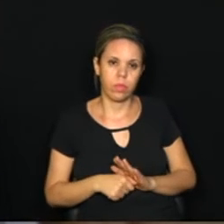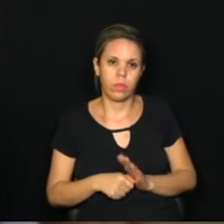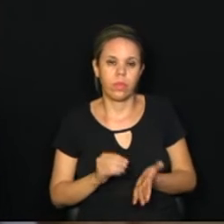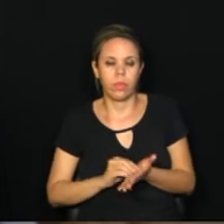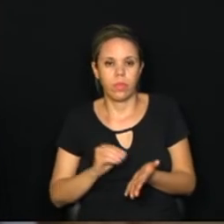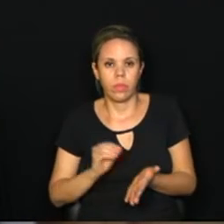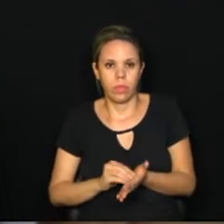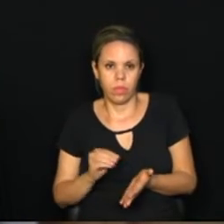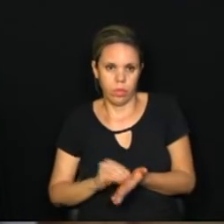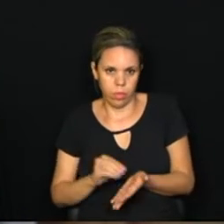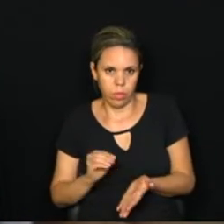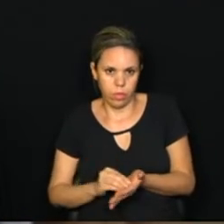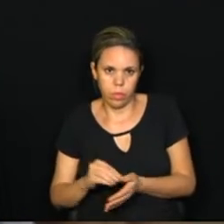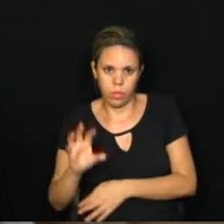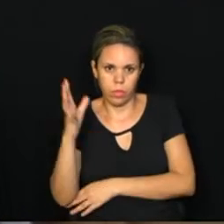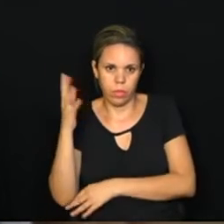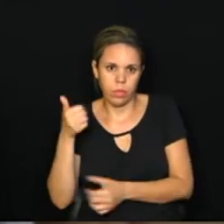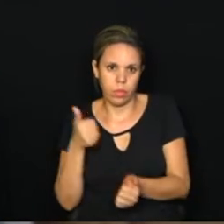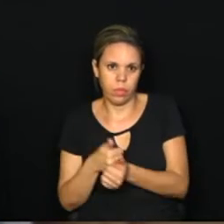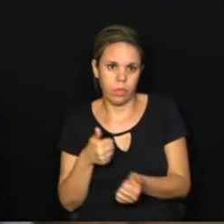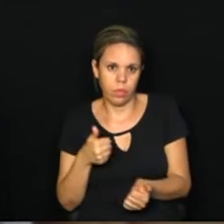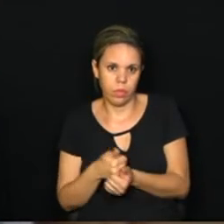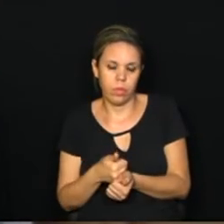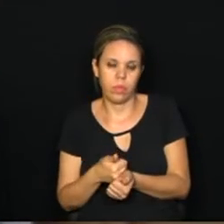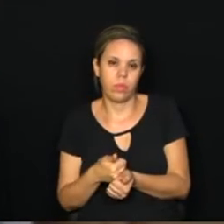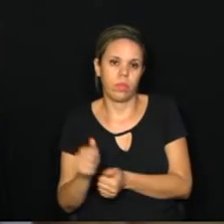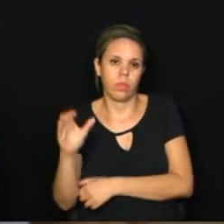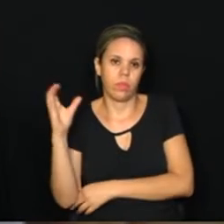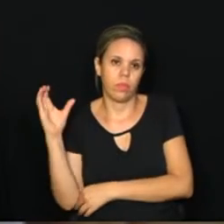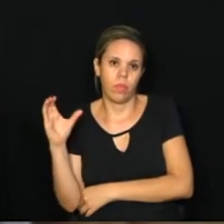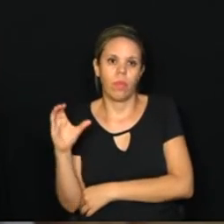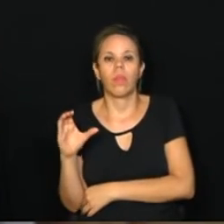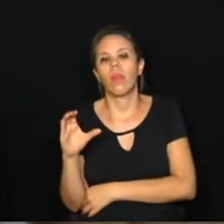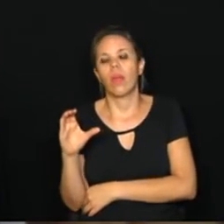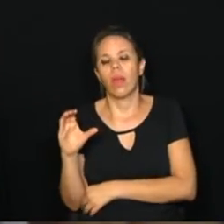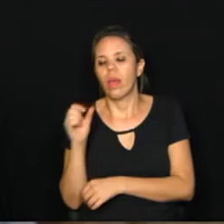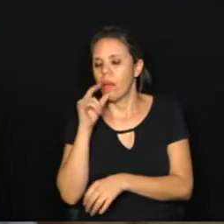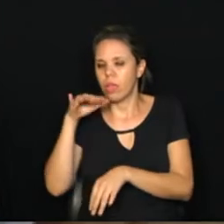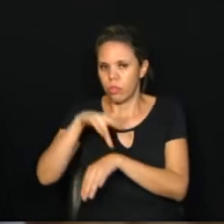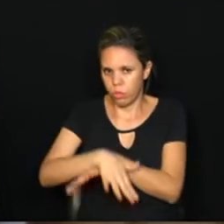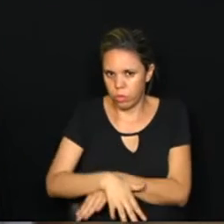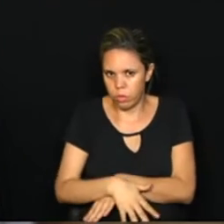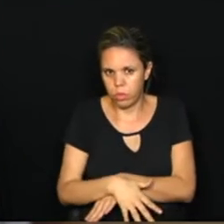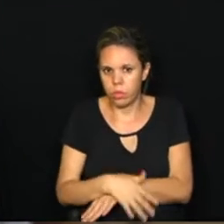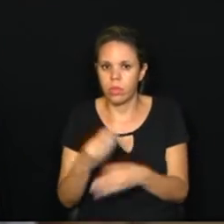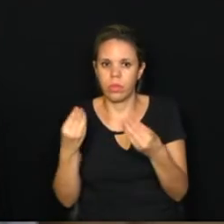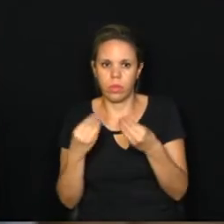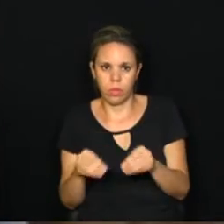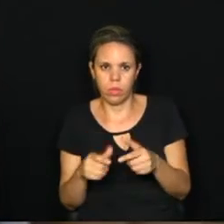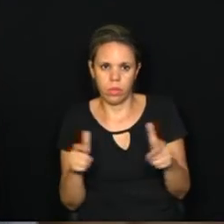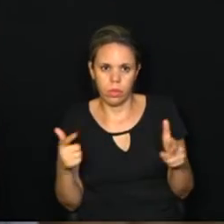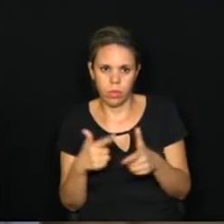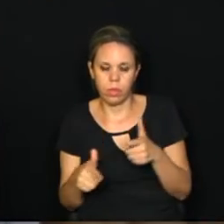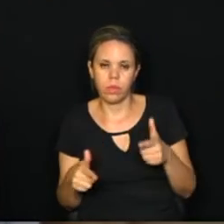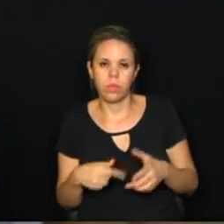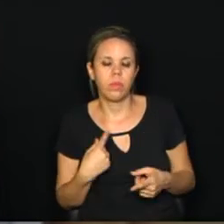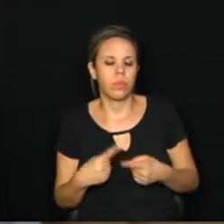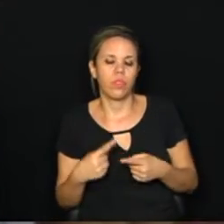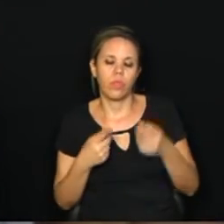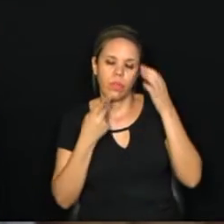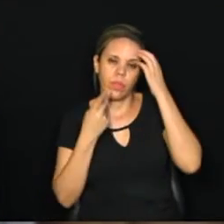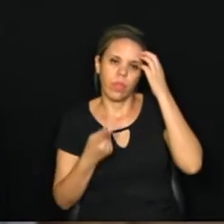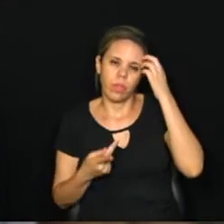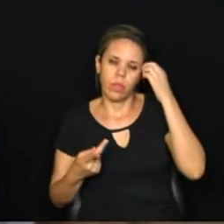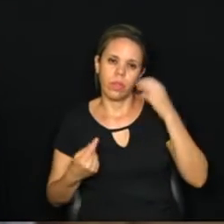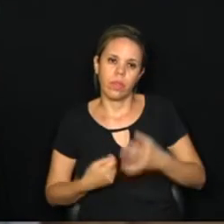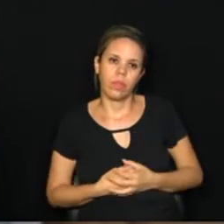muito perto da Mata Ribeirão Cachoeira, e que pode trazer um impacto muito grande. Por que eu estou falando isso? Eu estou